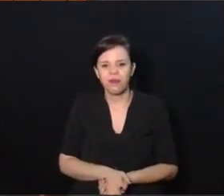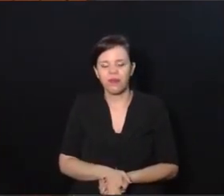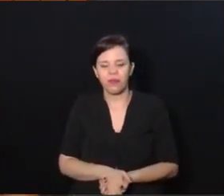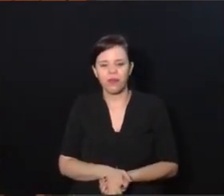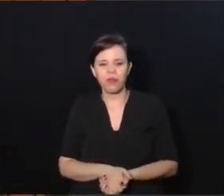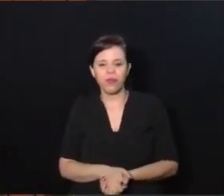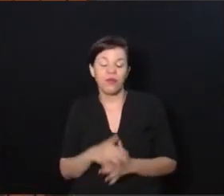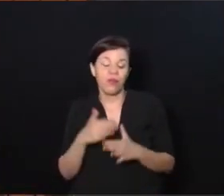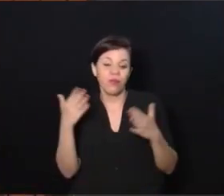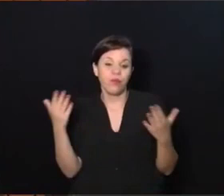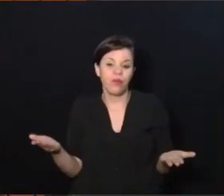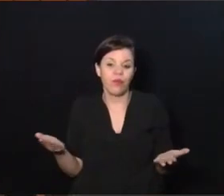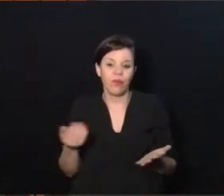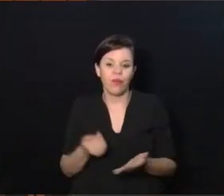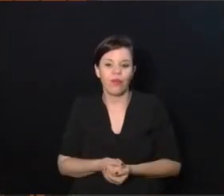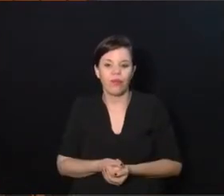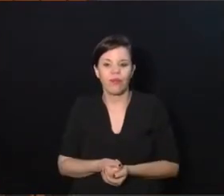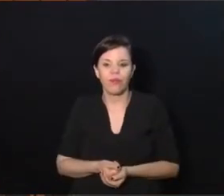Então,